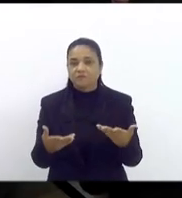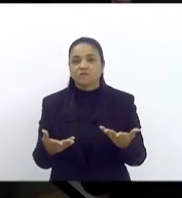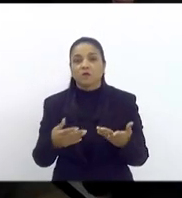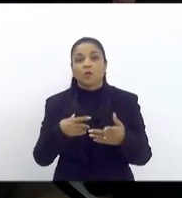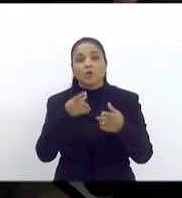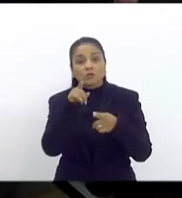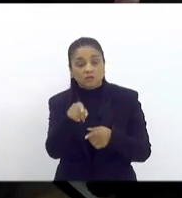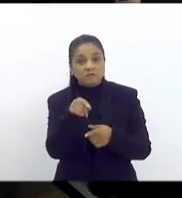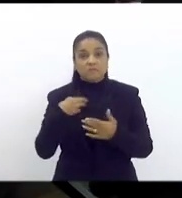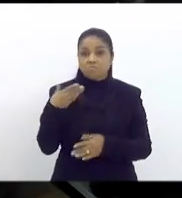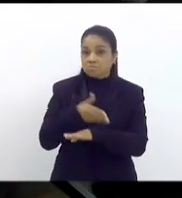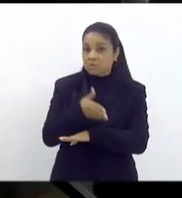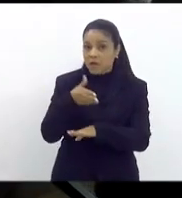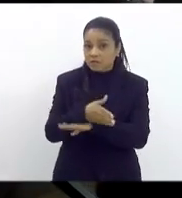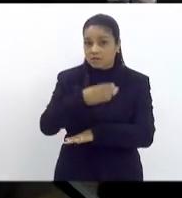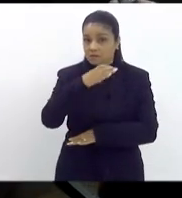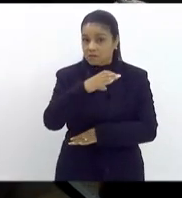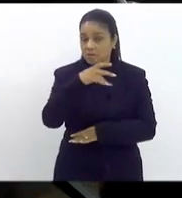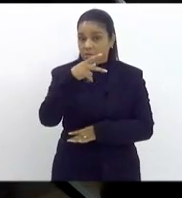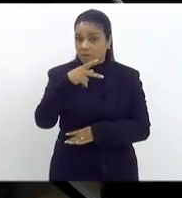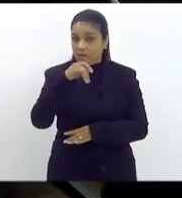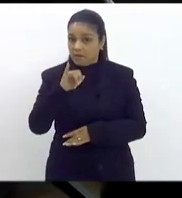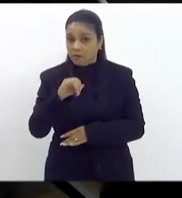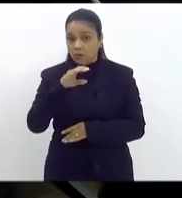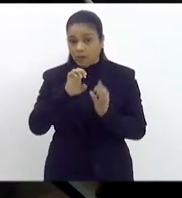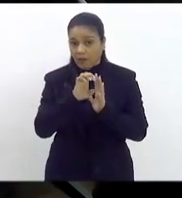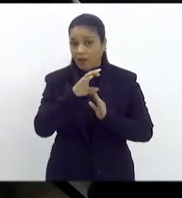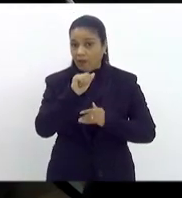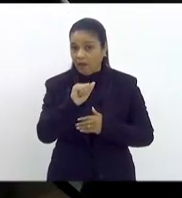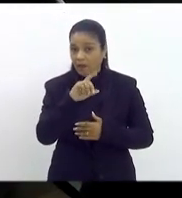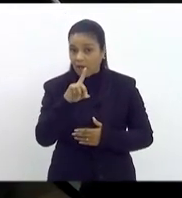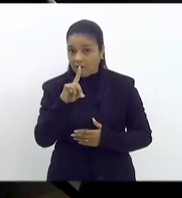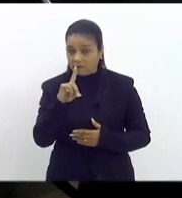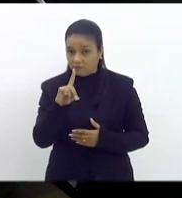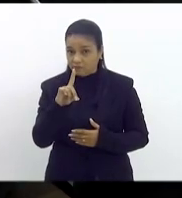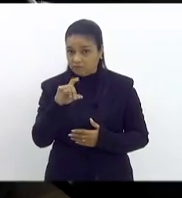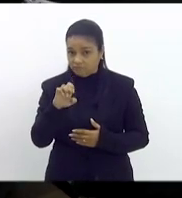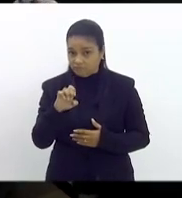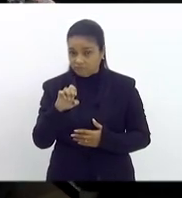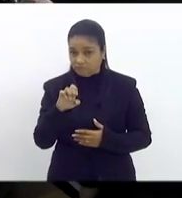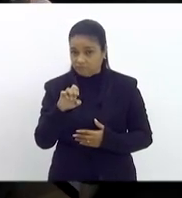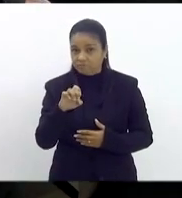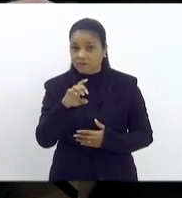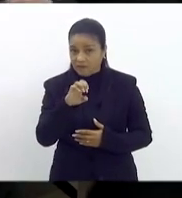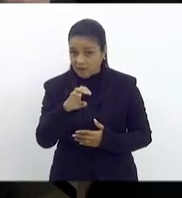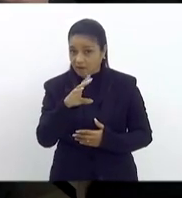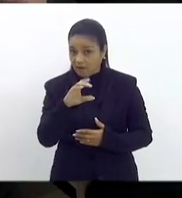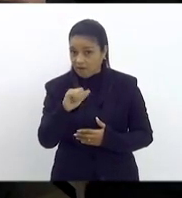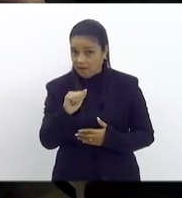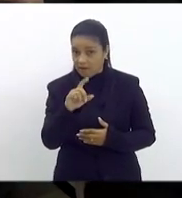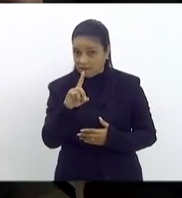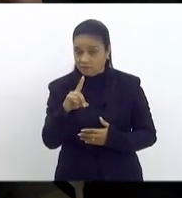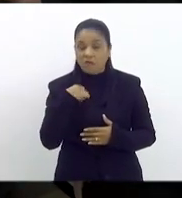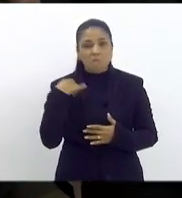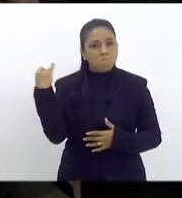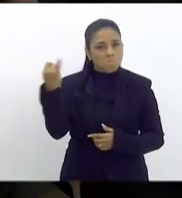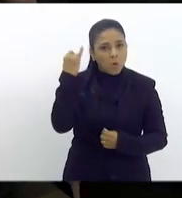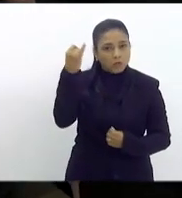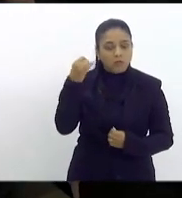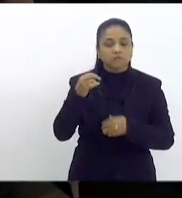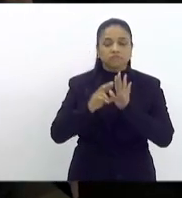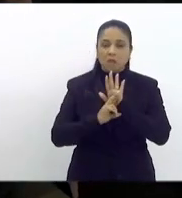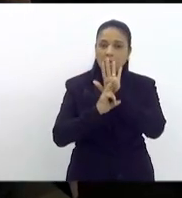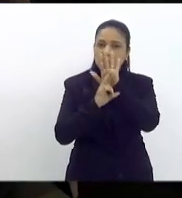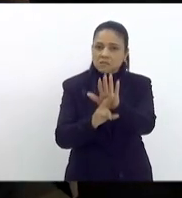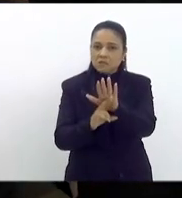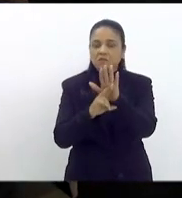senhor está participando de uma CPI do ECAD. Então, é minimamente importante que o ECAD mande um advogado que